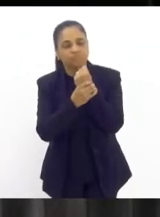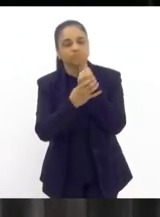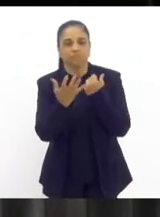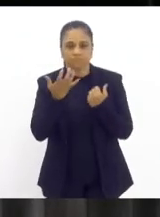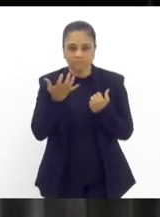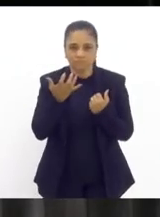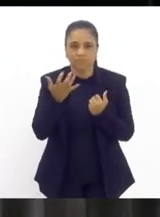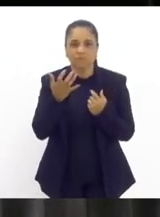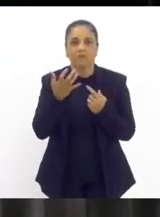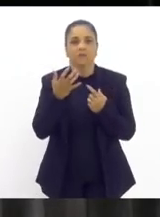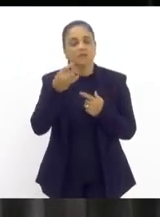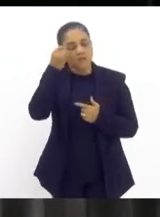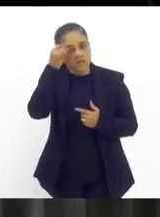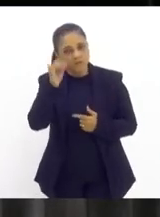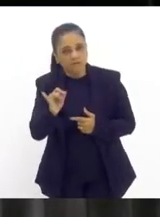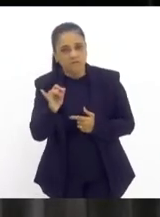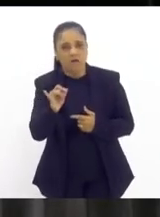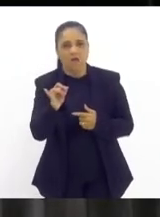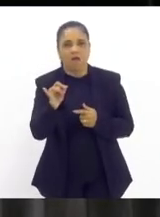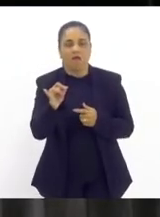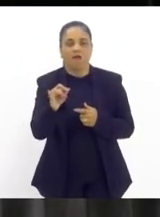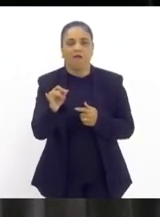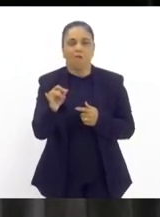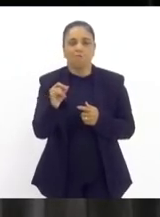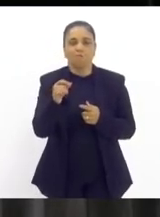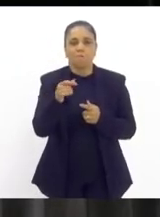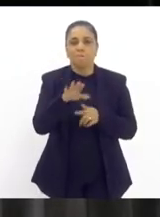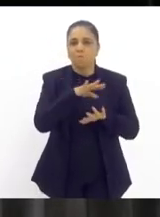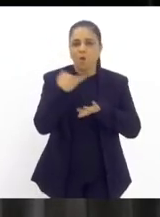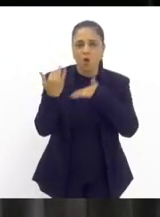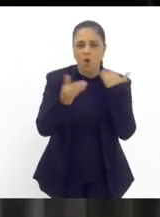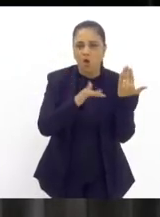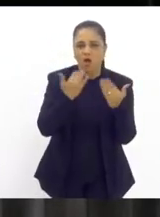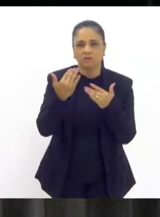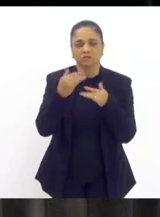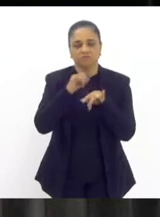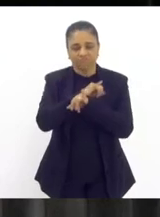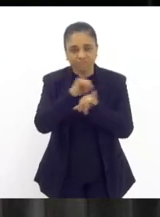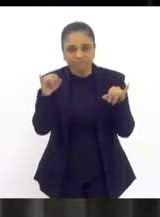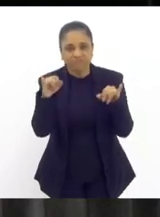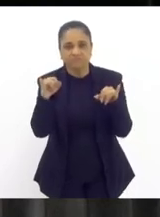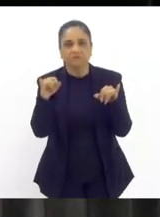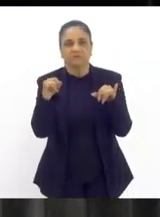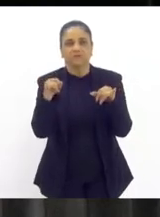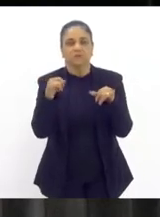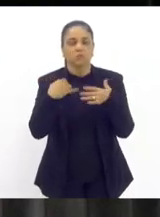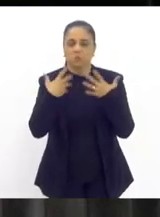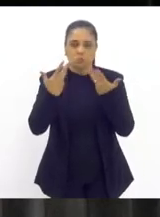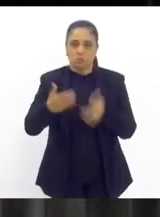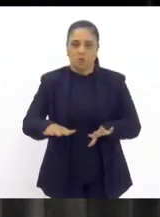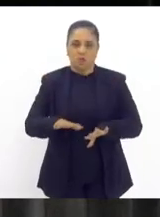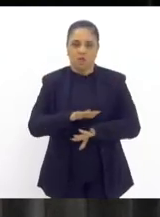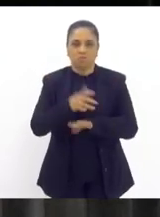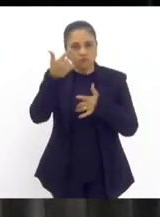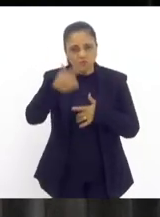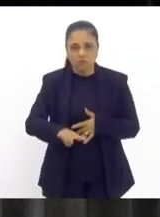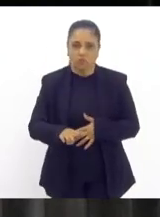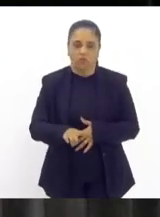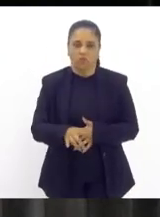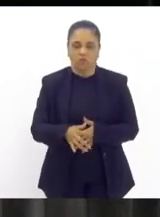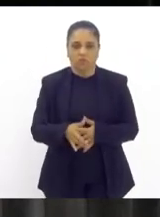evitar que barbaridades como a gente que a gente viu noticiadas que a gente a gente não quer que aconteça de novo